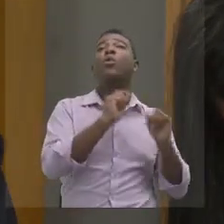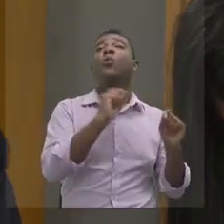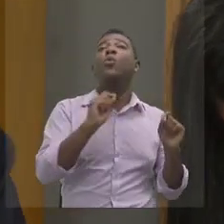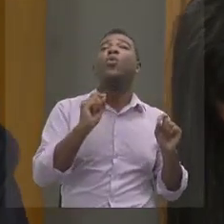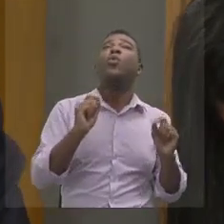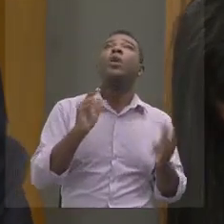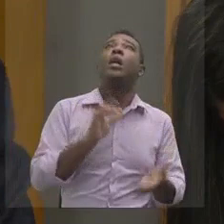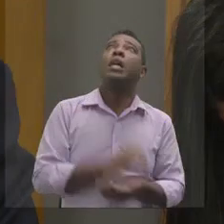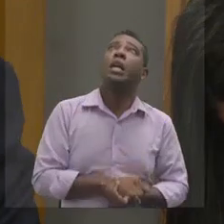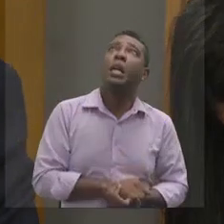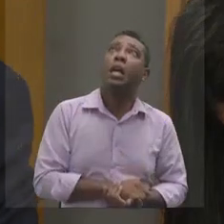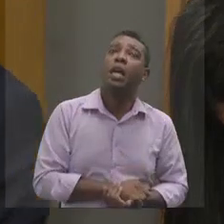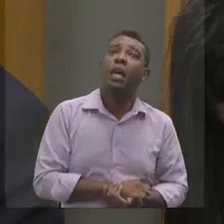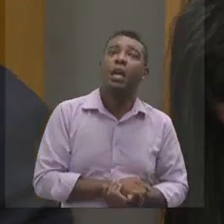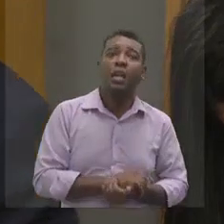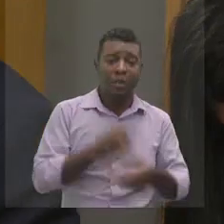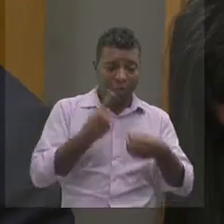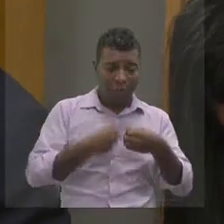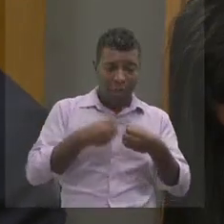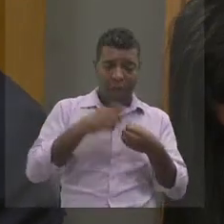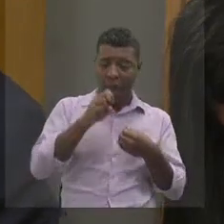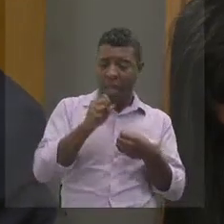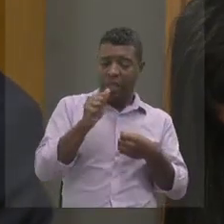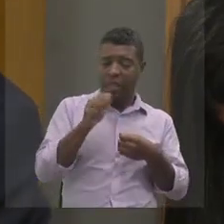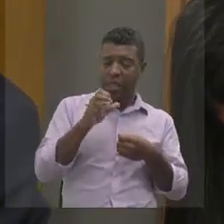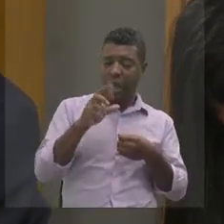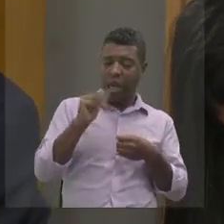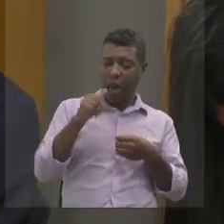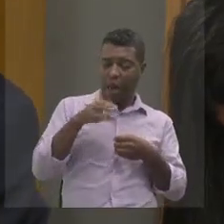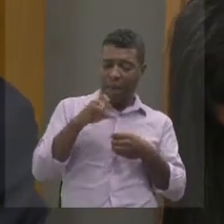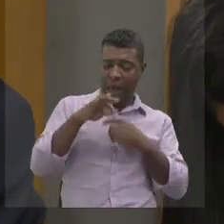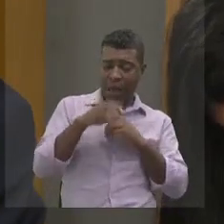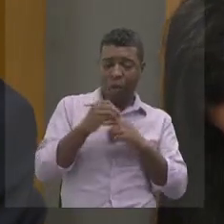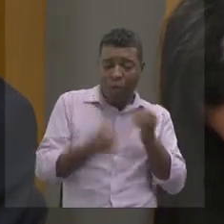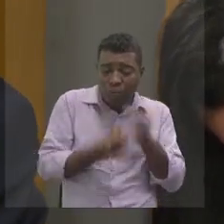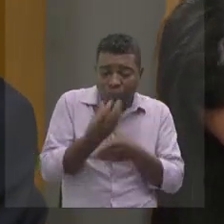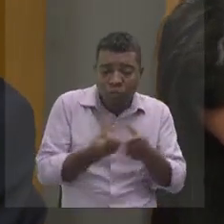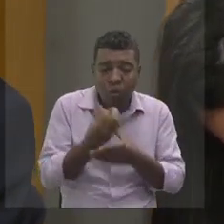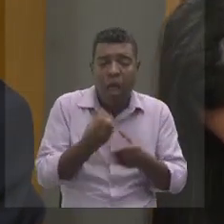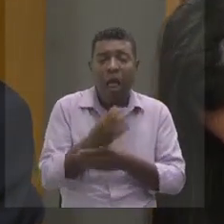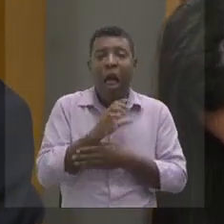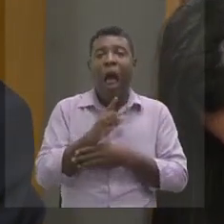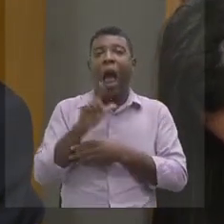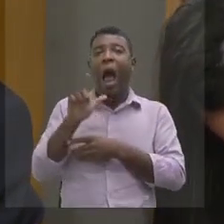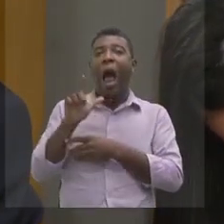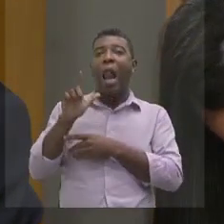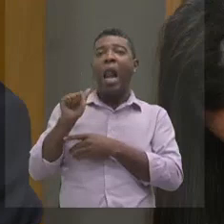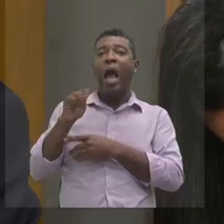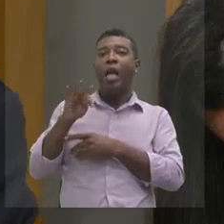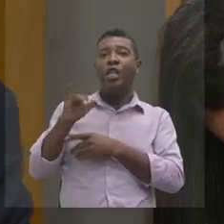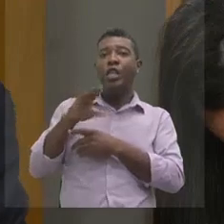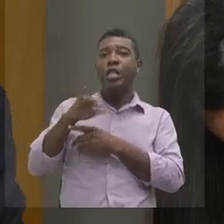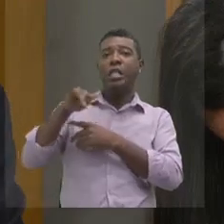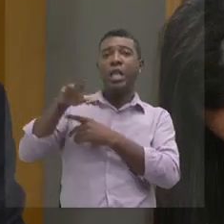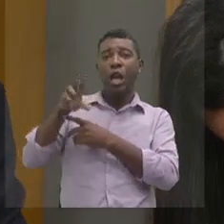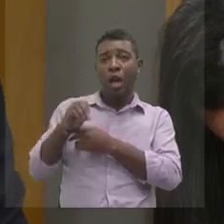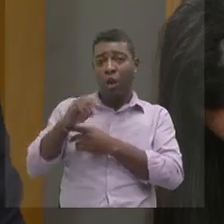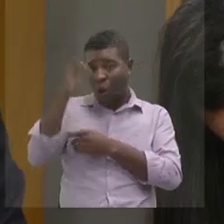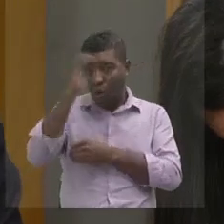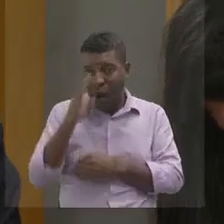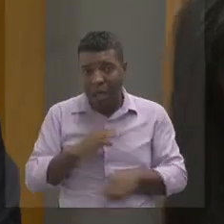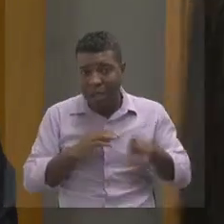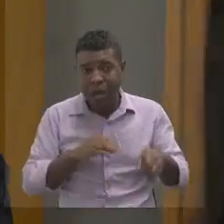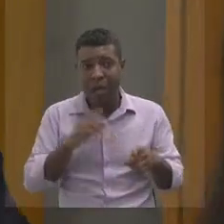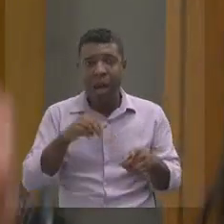em Sacramento um dos maiores Laticínios do Brasil que é o laticínio escala que utiliza essa Rodovia